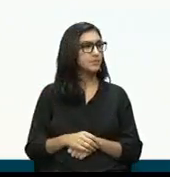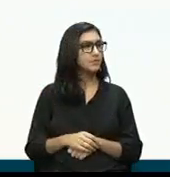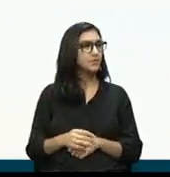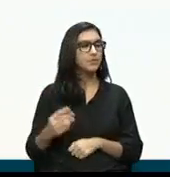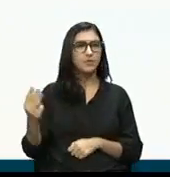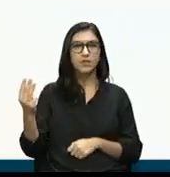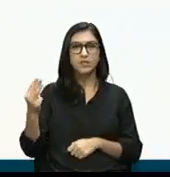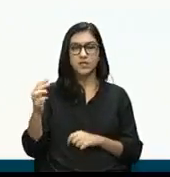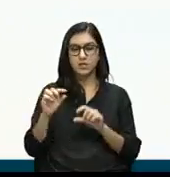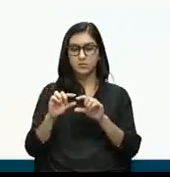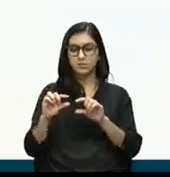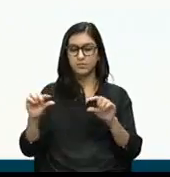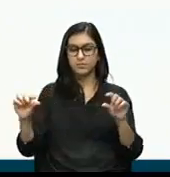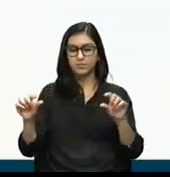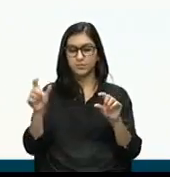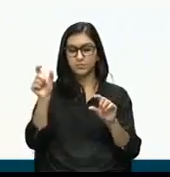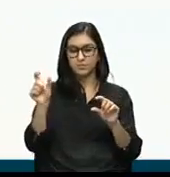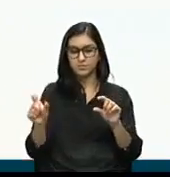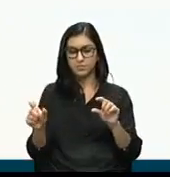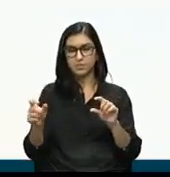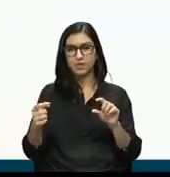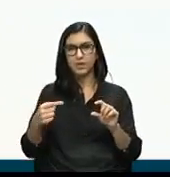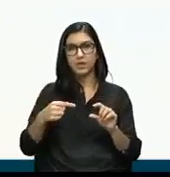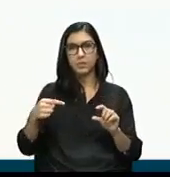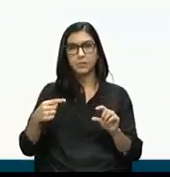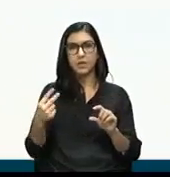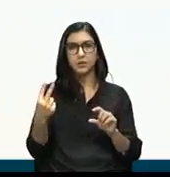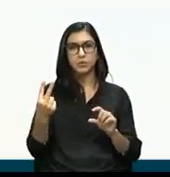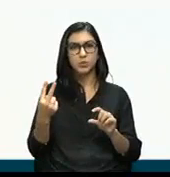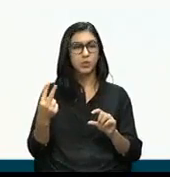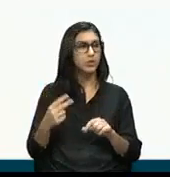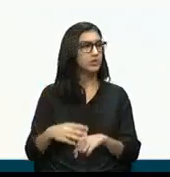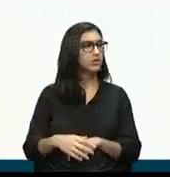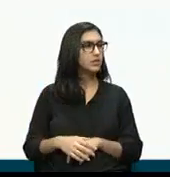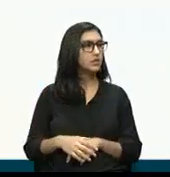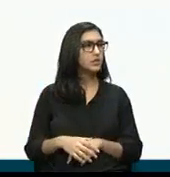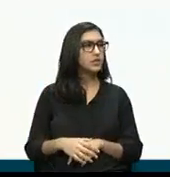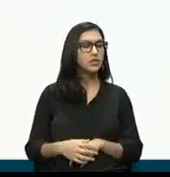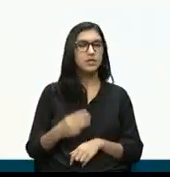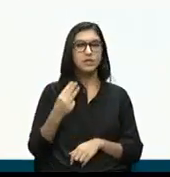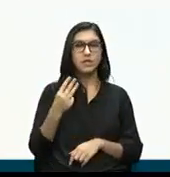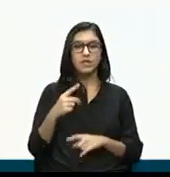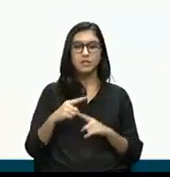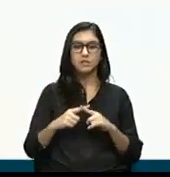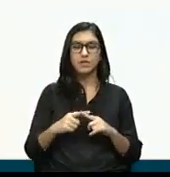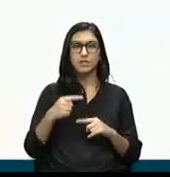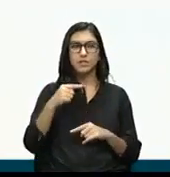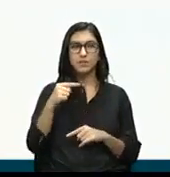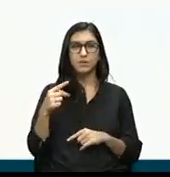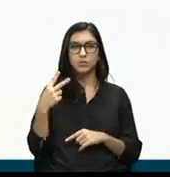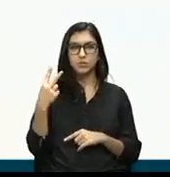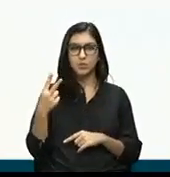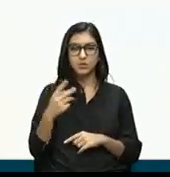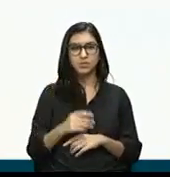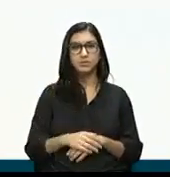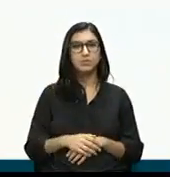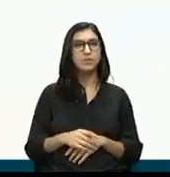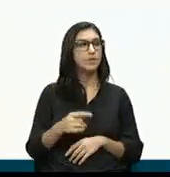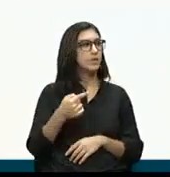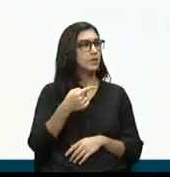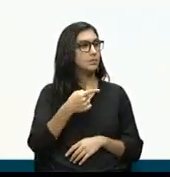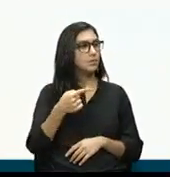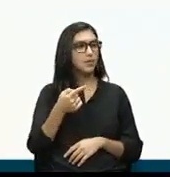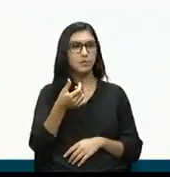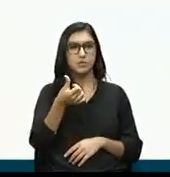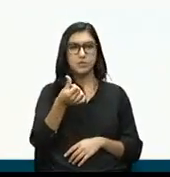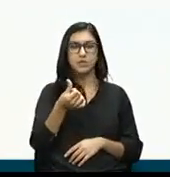terceiro elemento da segunda linha, menos 2. 3 vezes menos 2, menos